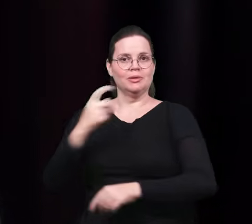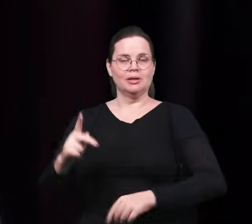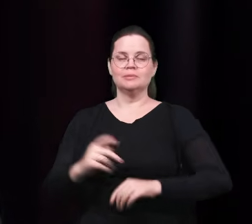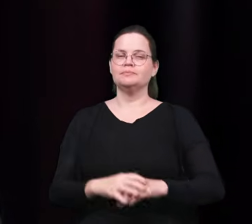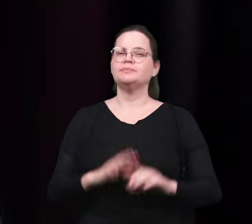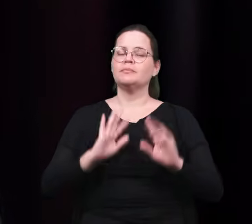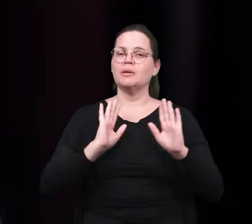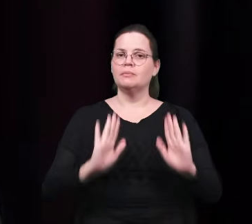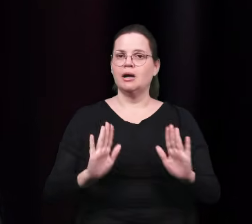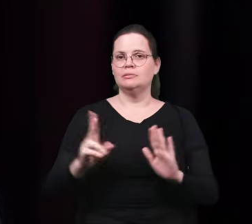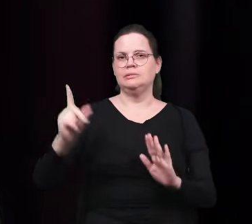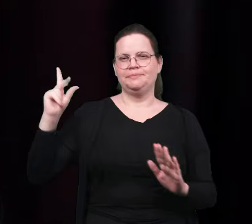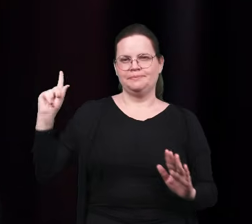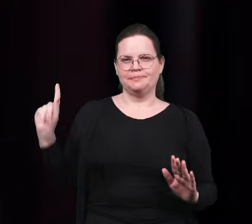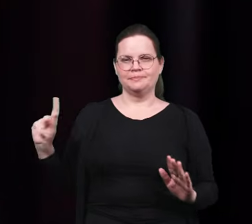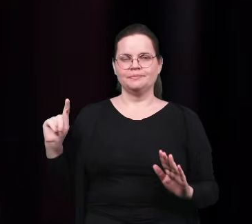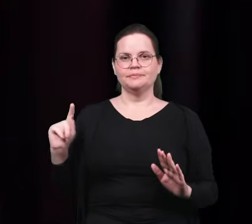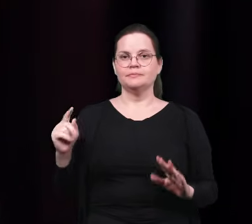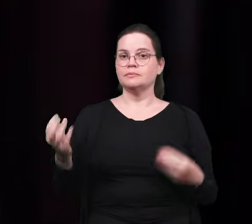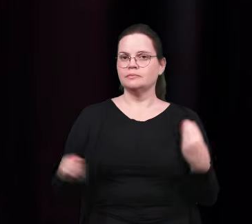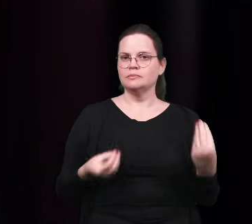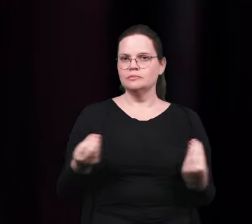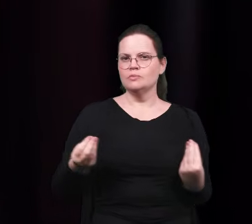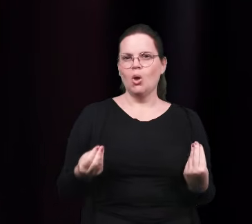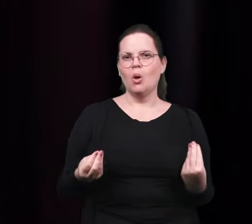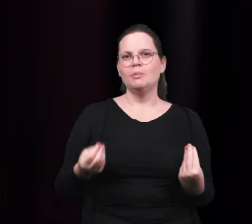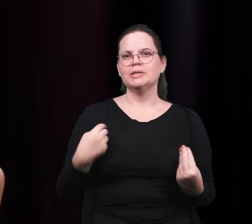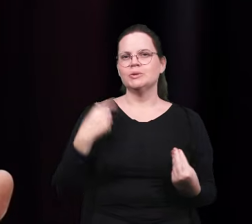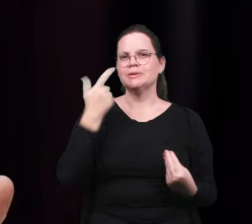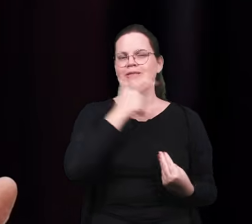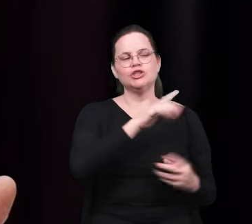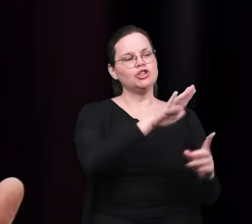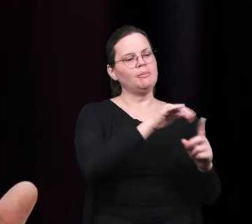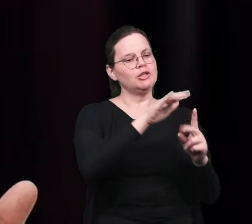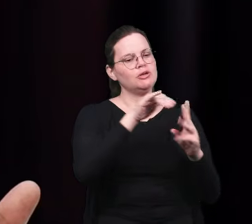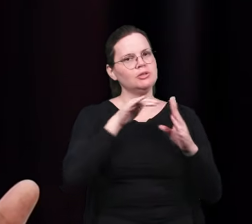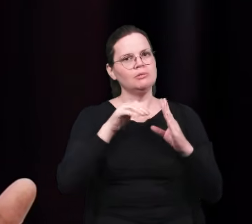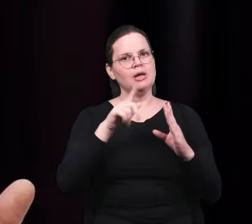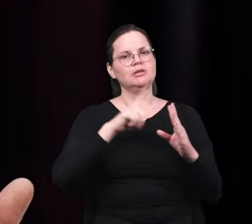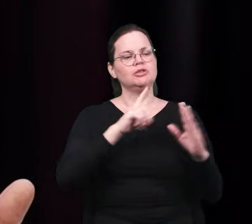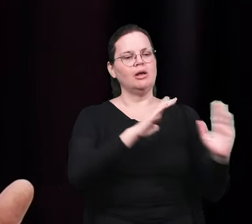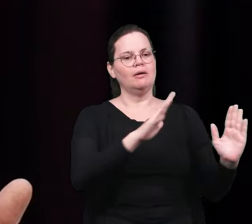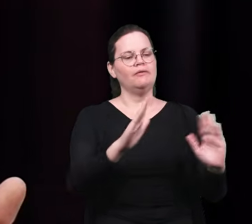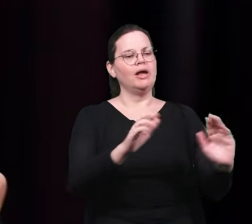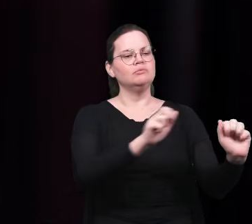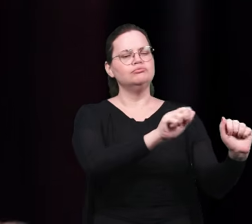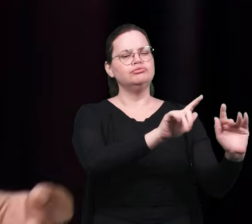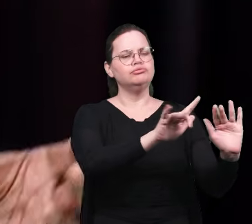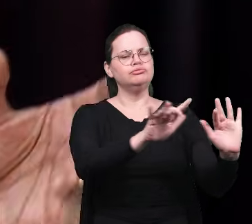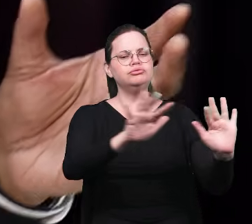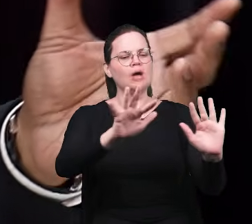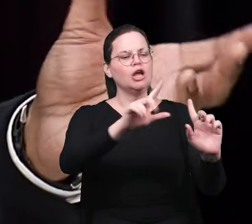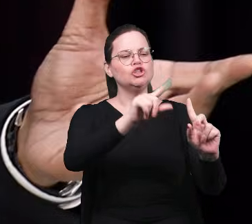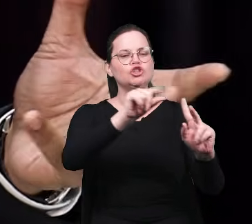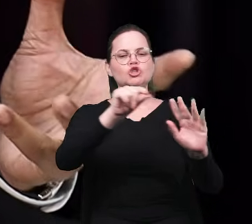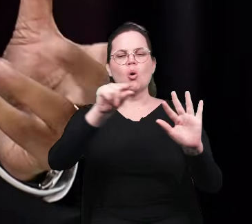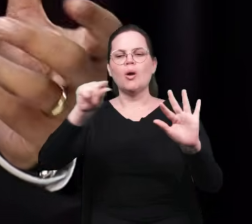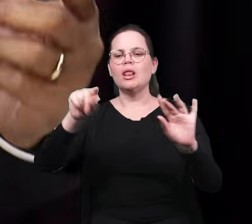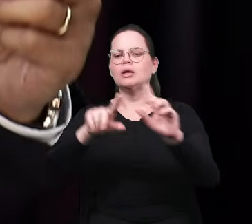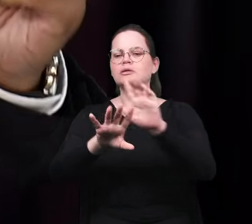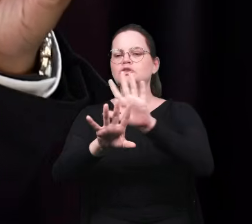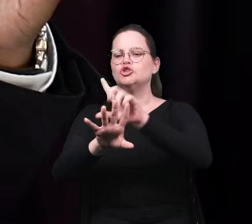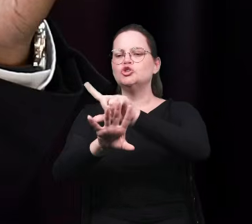Mas antigamente, para se fazer um discípulo, havia um processo de seleção. Né? Era necessário escolher